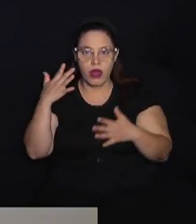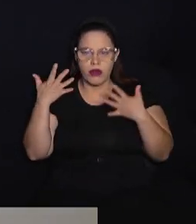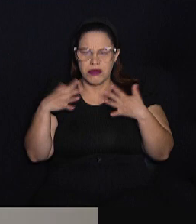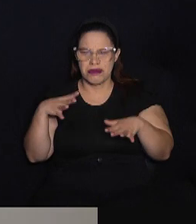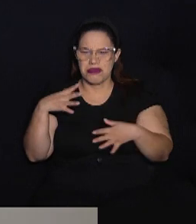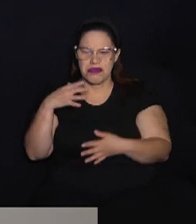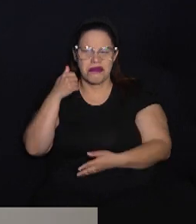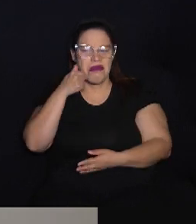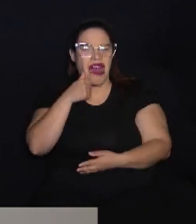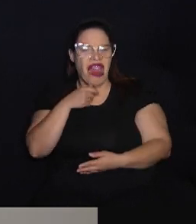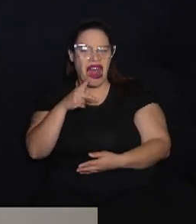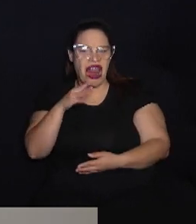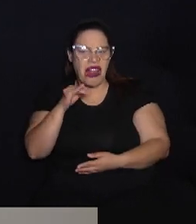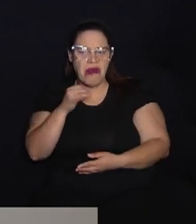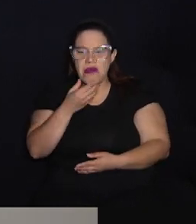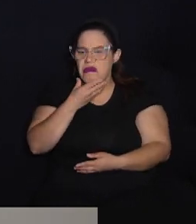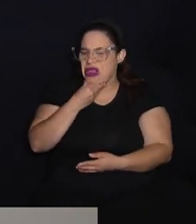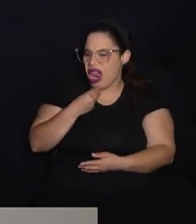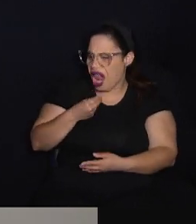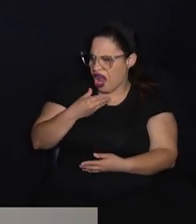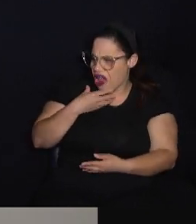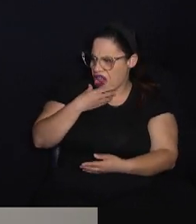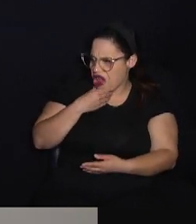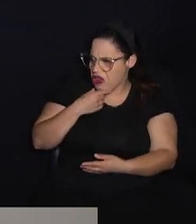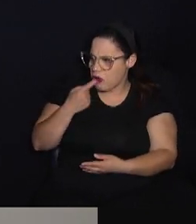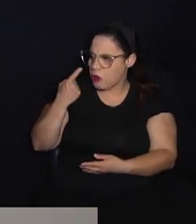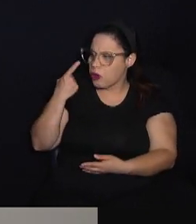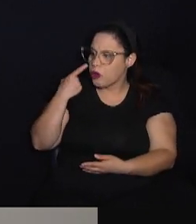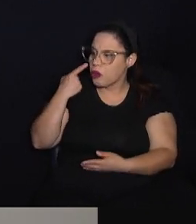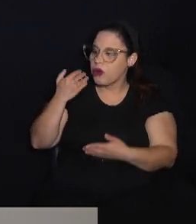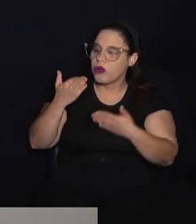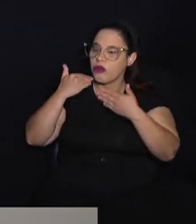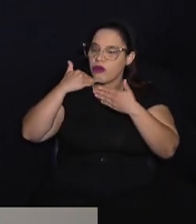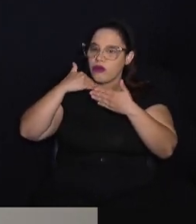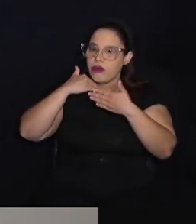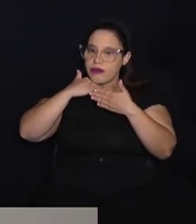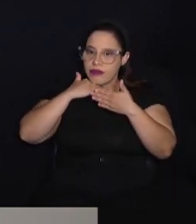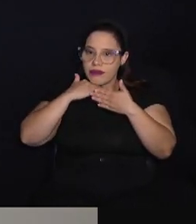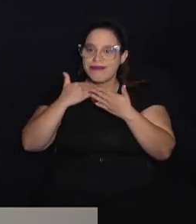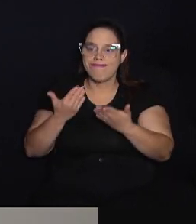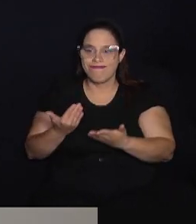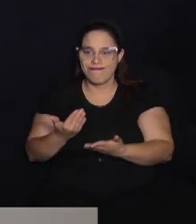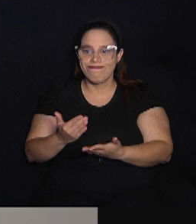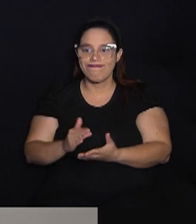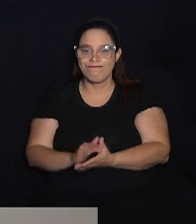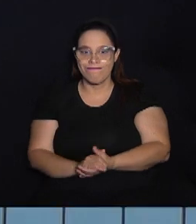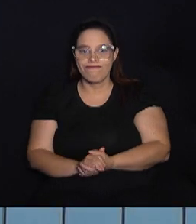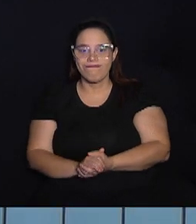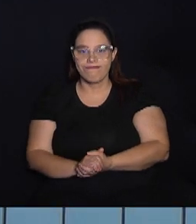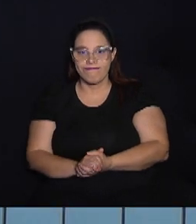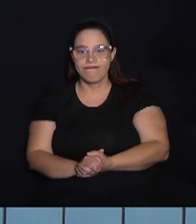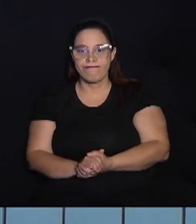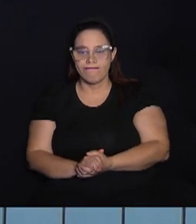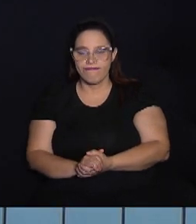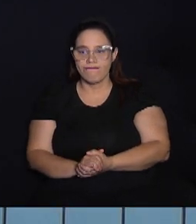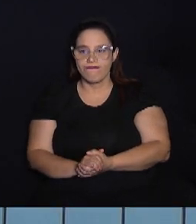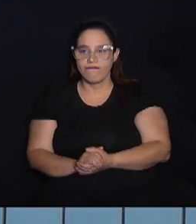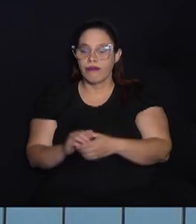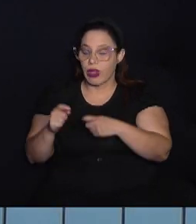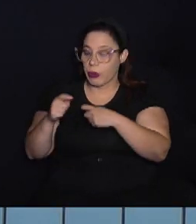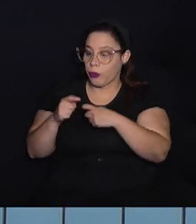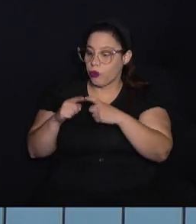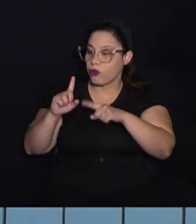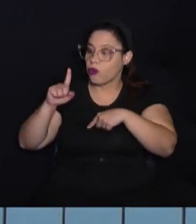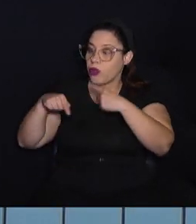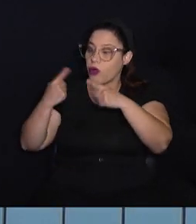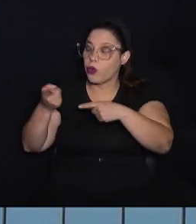pelo branco na minha barba. A hora que a gente vê por baixo tem a mancha do vitiligo. Doutor, agora uma